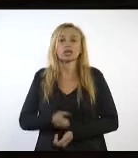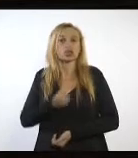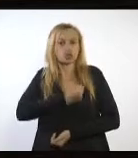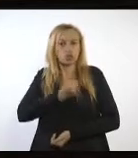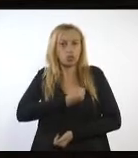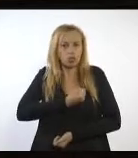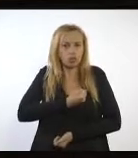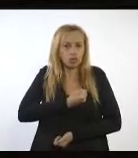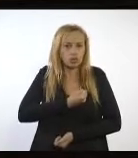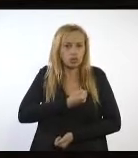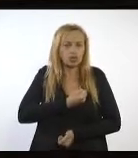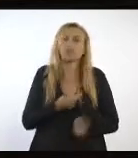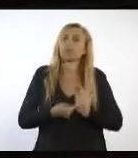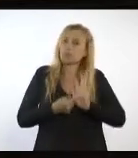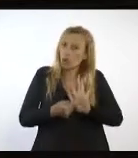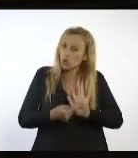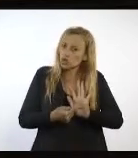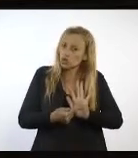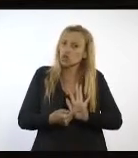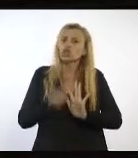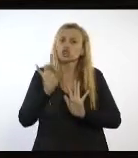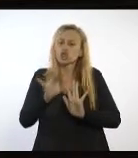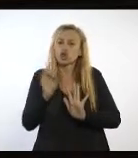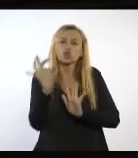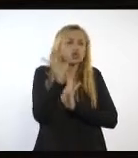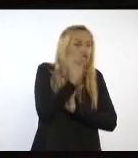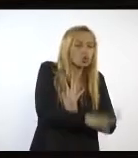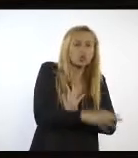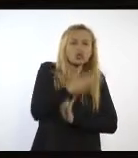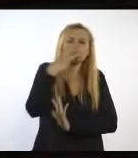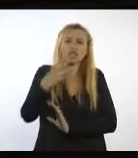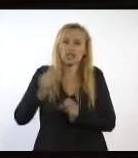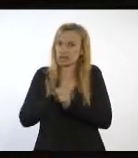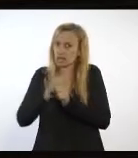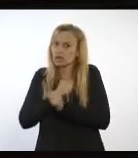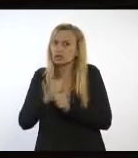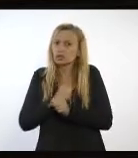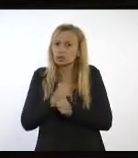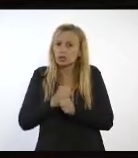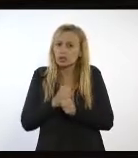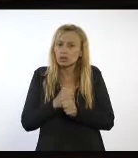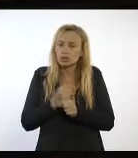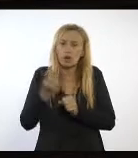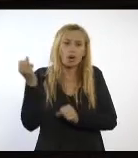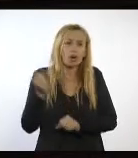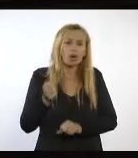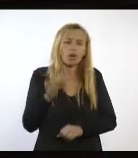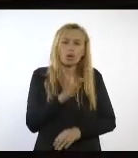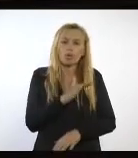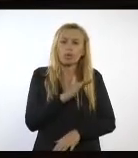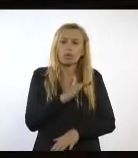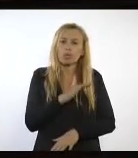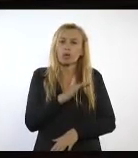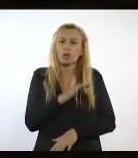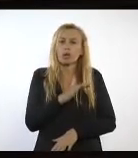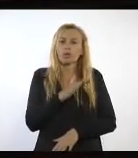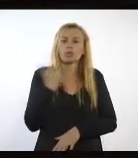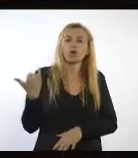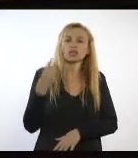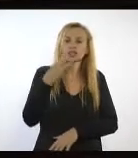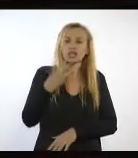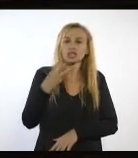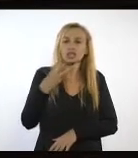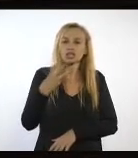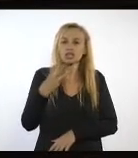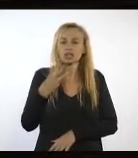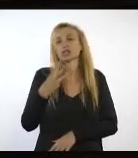muito reveladores, né, porque só nos últimos 3 anos foram mortas 3.200 mulheres no